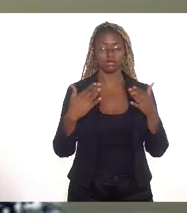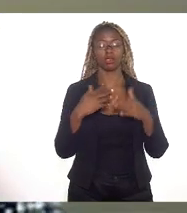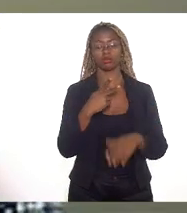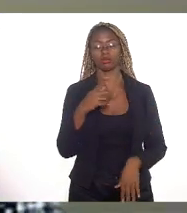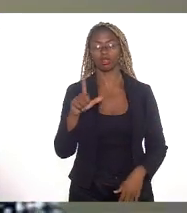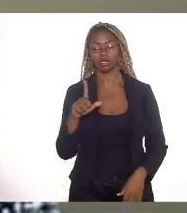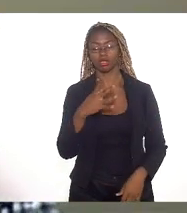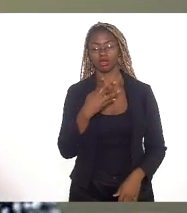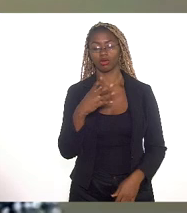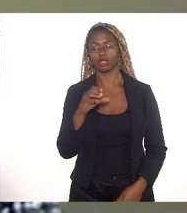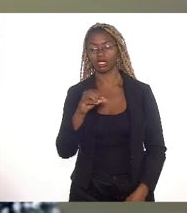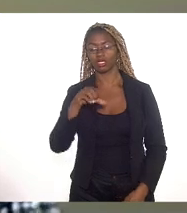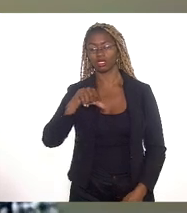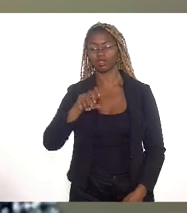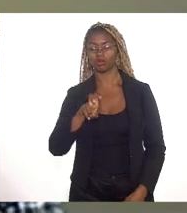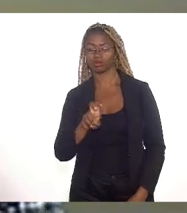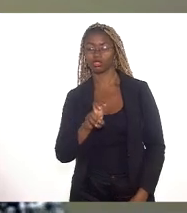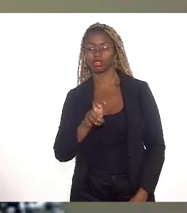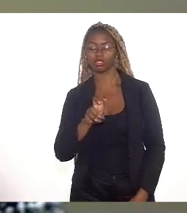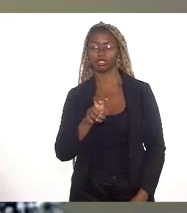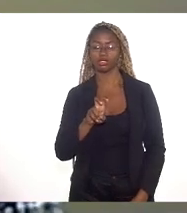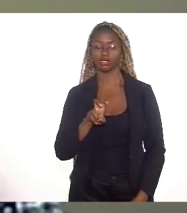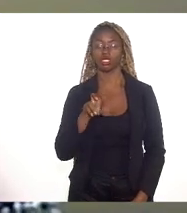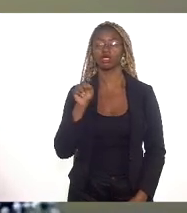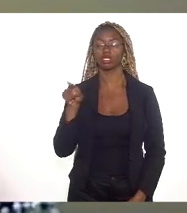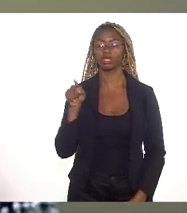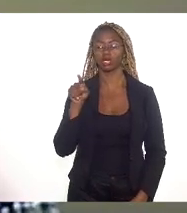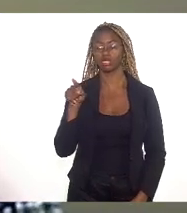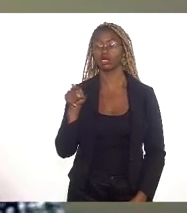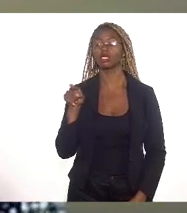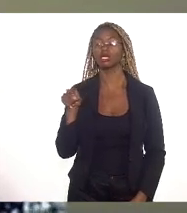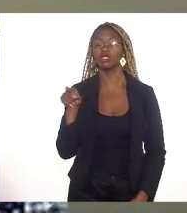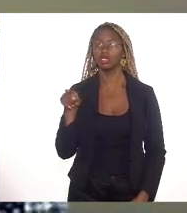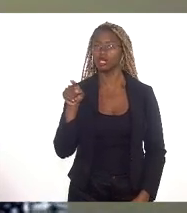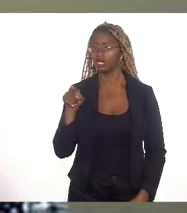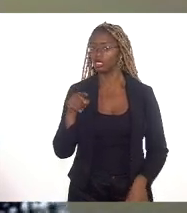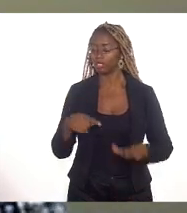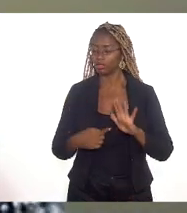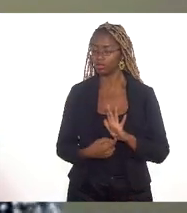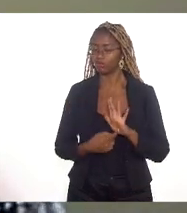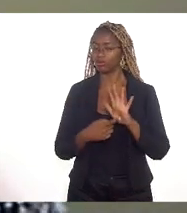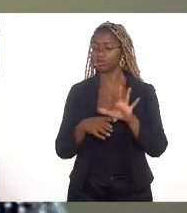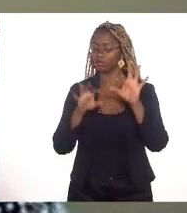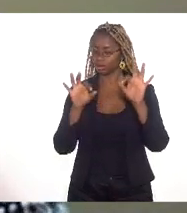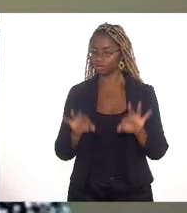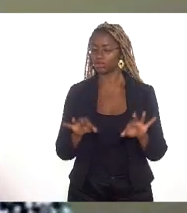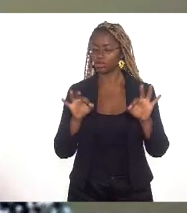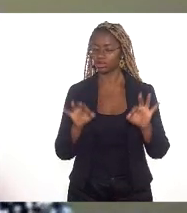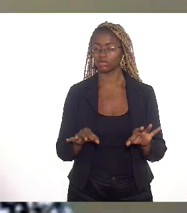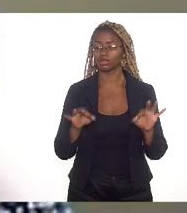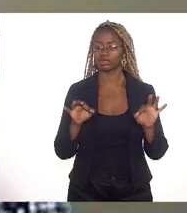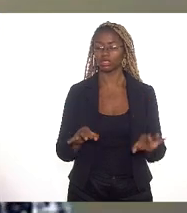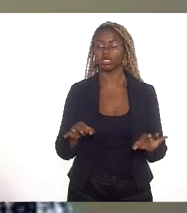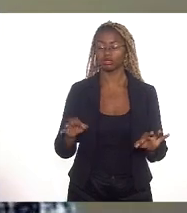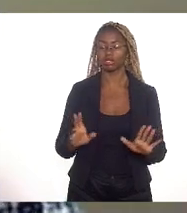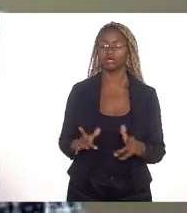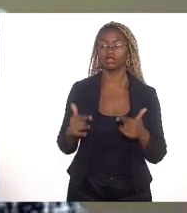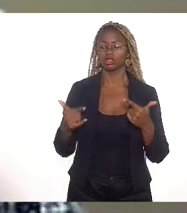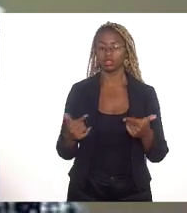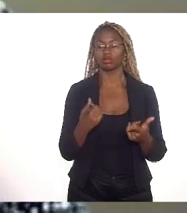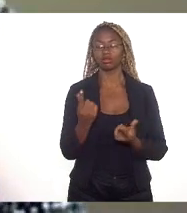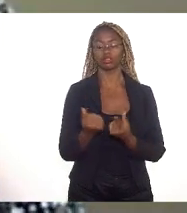lei 4095, que determina a transparência na execução orçamentária e na aplicação